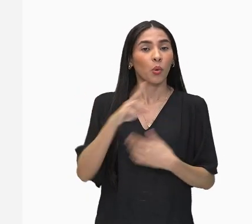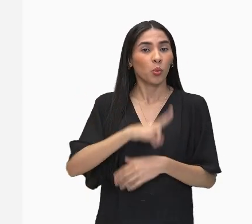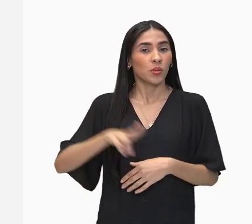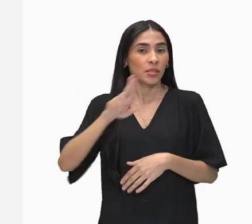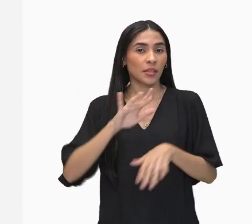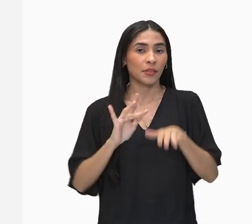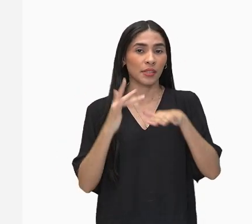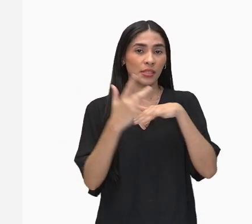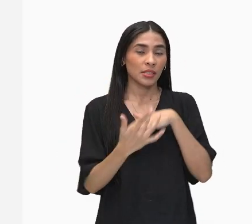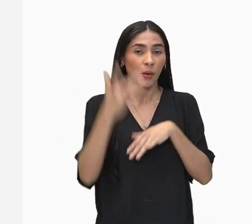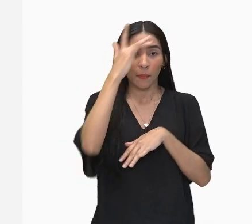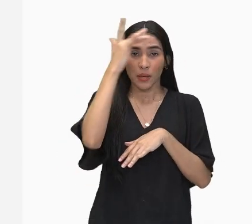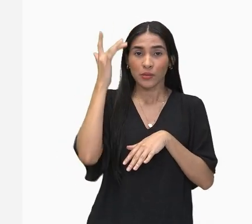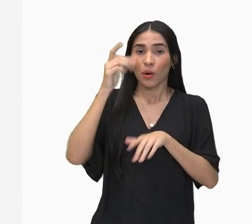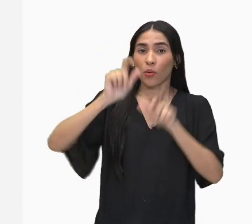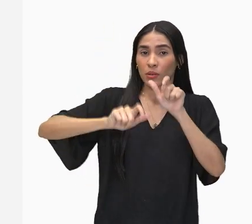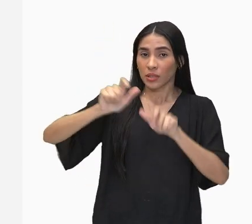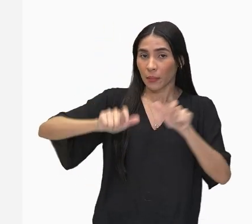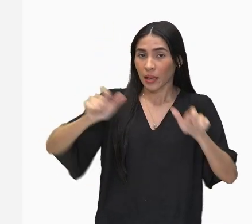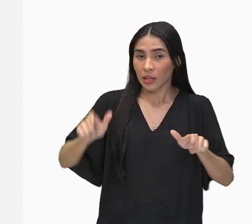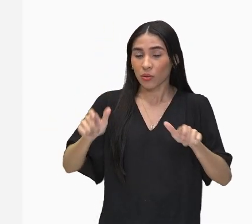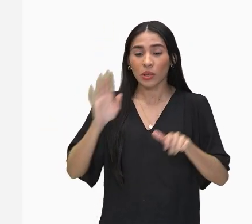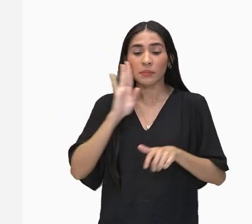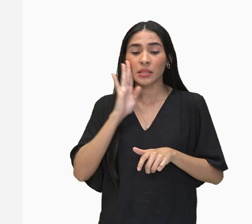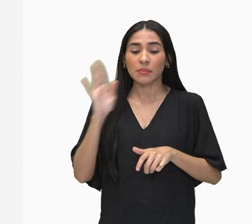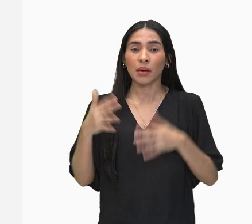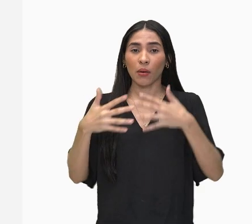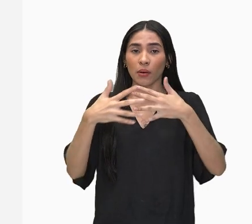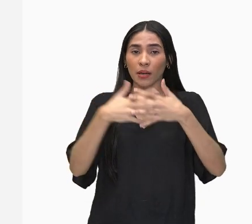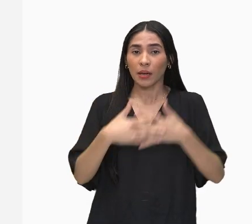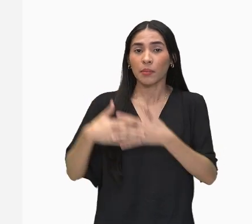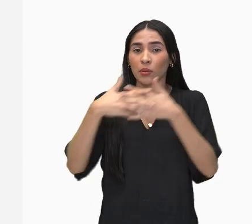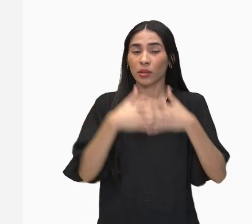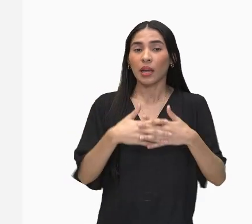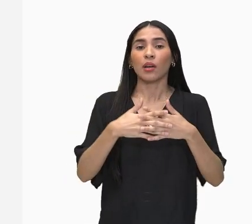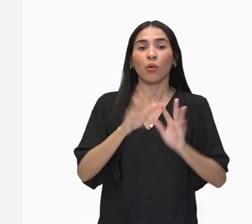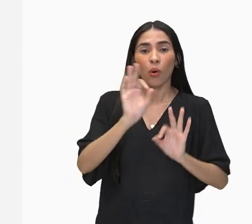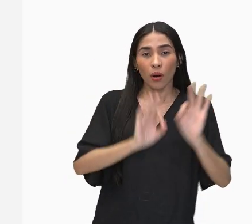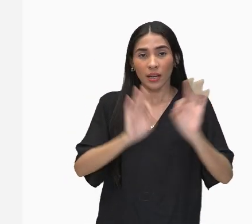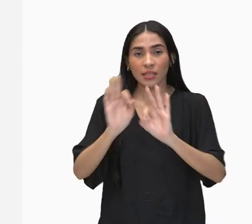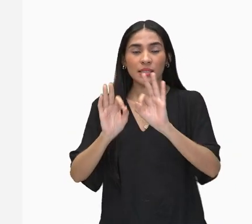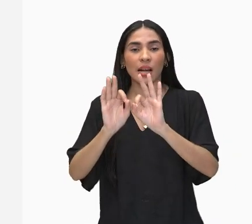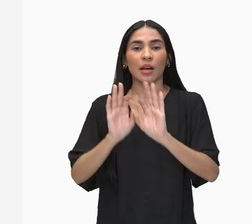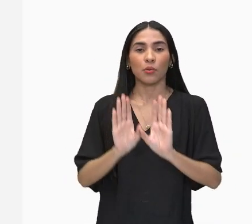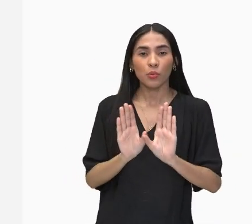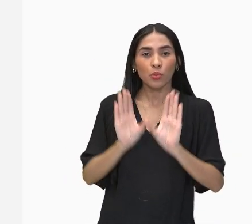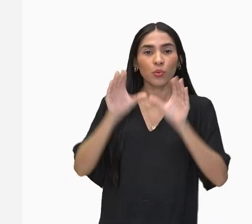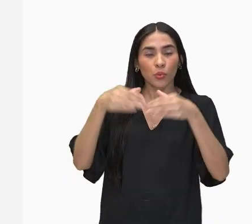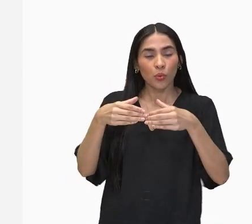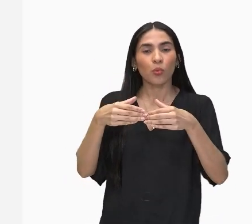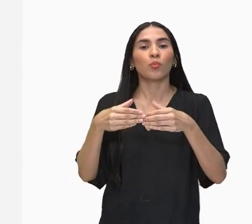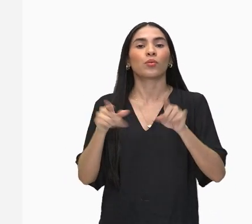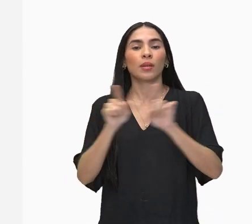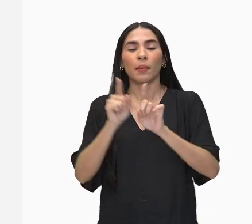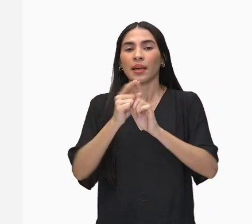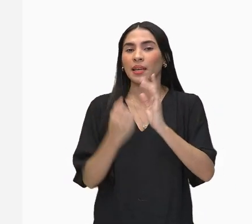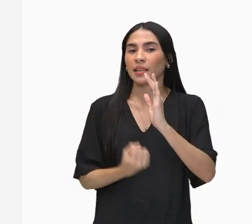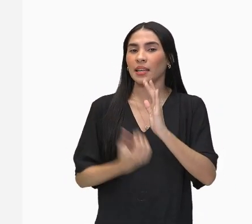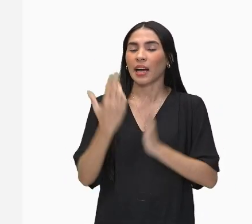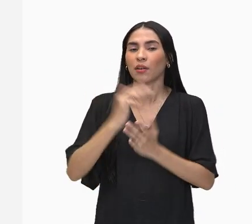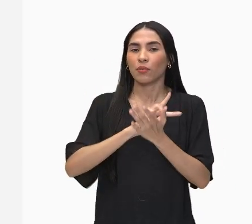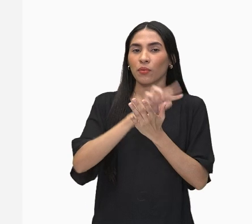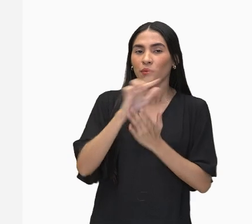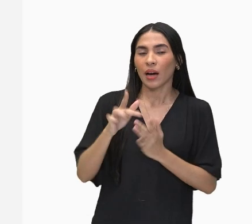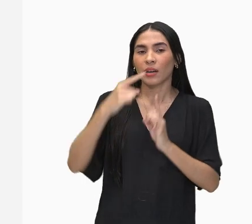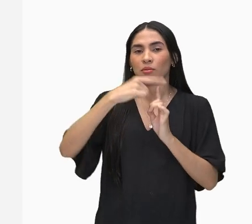os trabalhadores, os caminhoneiros, eles puderam se organizar, criar as hashtags, utilizando